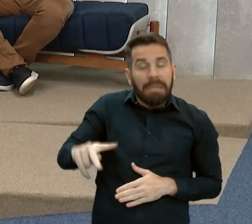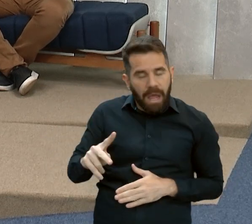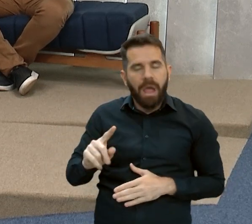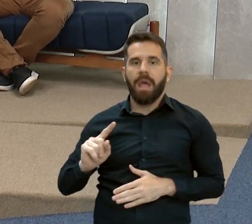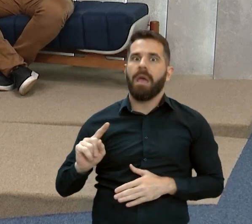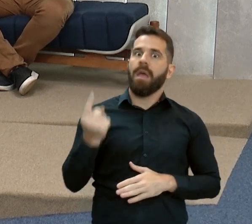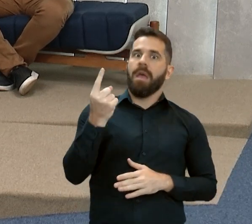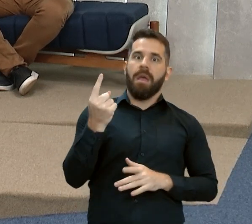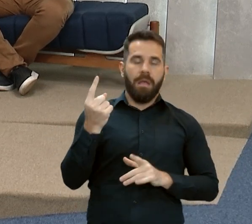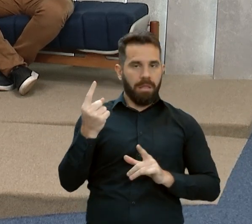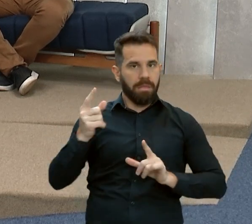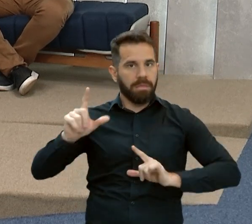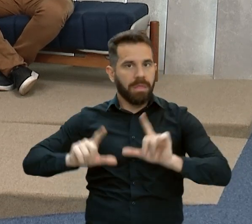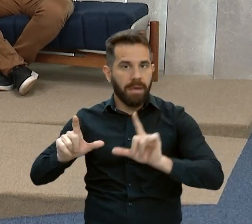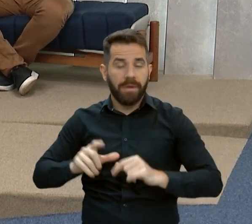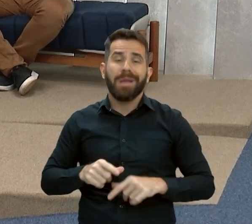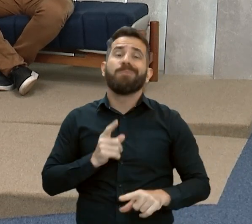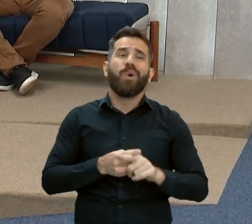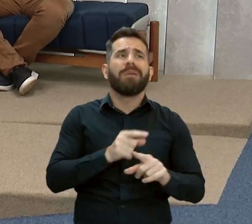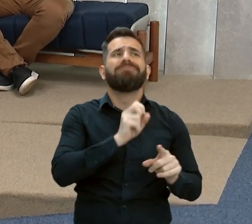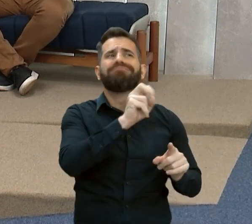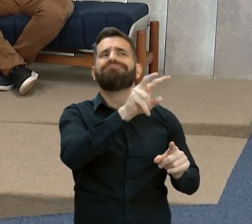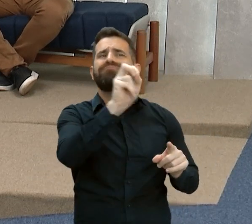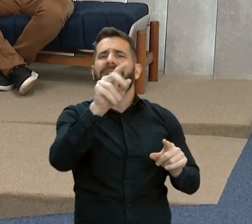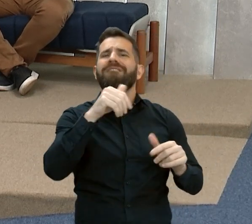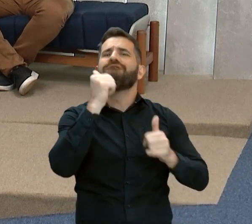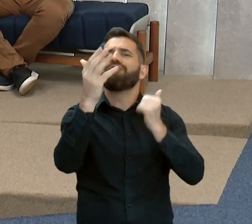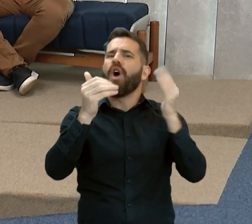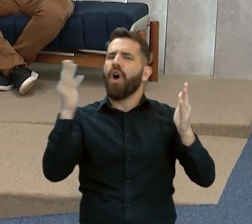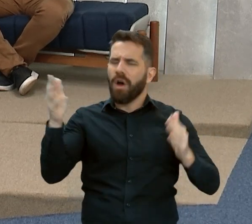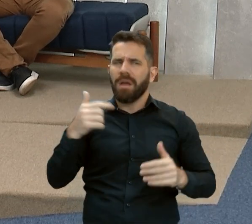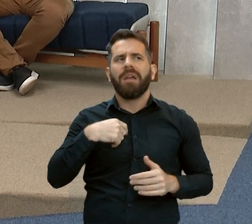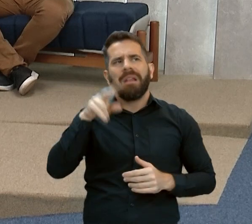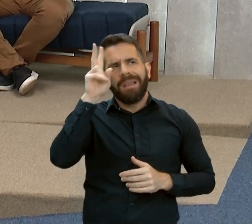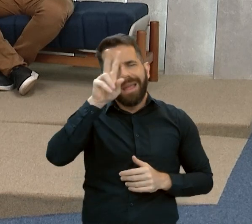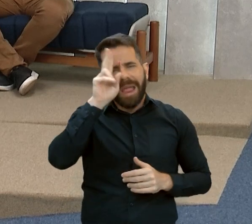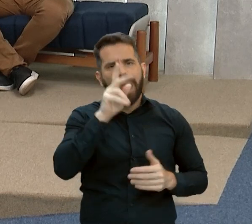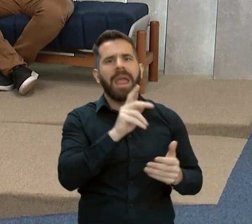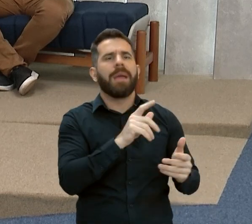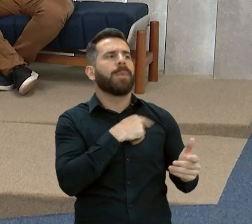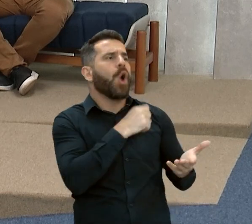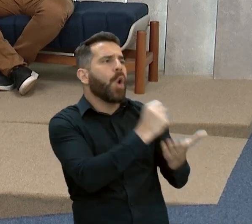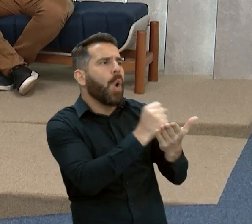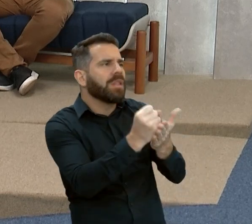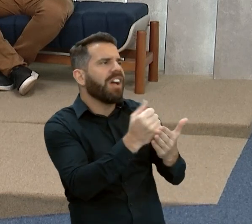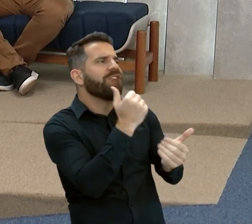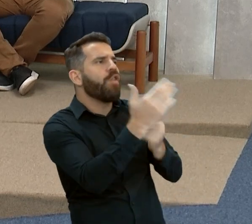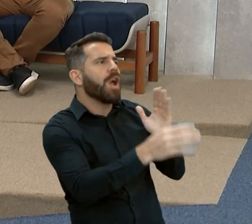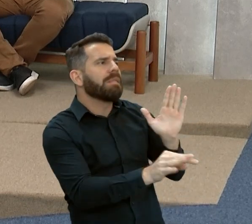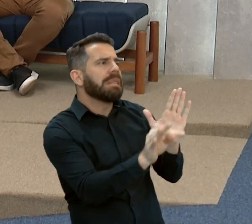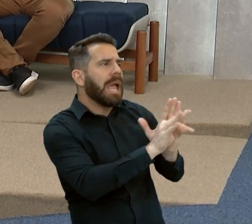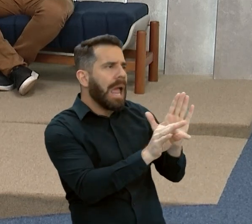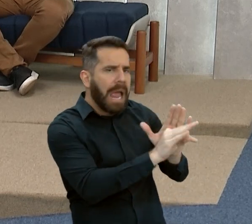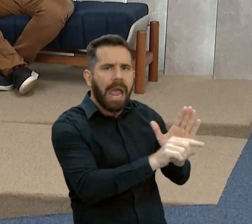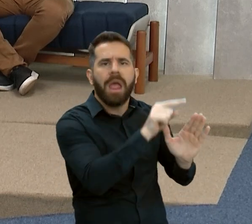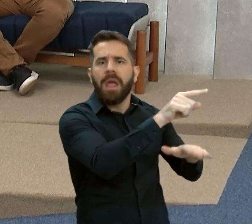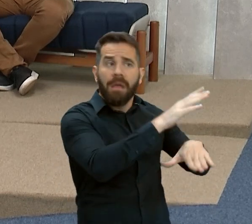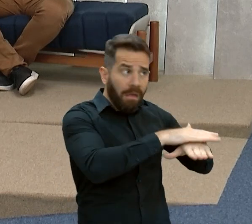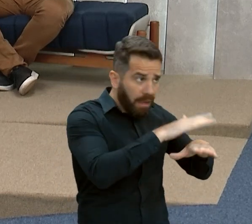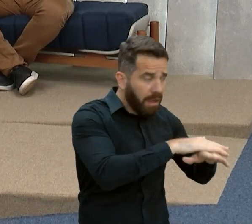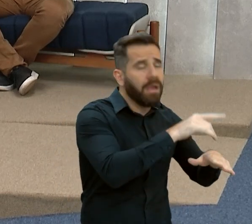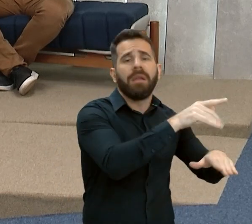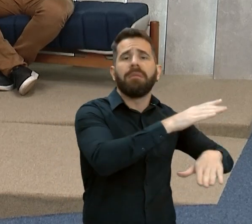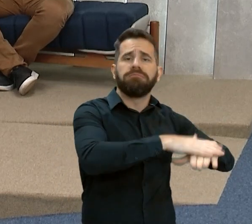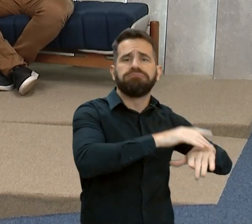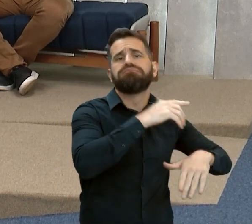contratar técnicos de fora para montar o projeto, a TV. E não, aqui foi com o pessoal interno nosso, foi um desafio.